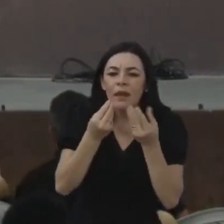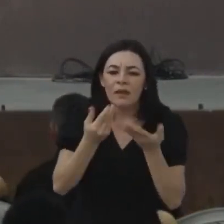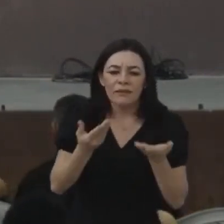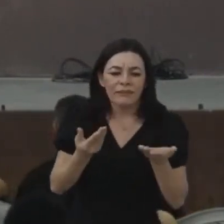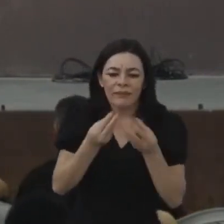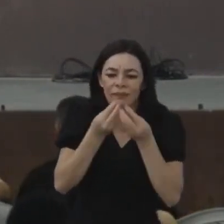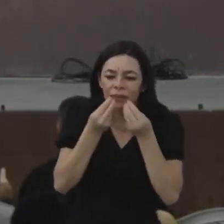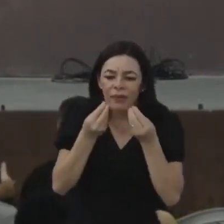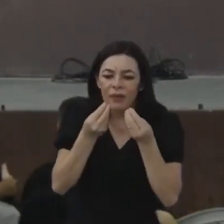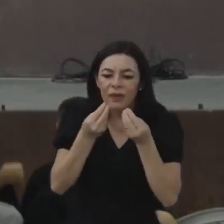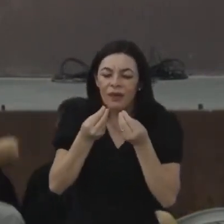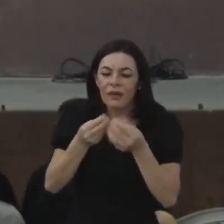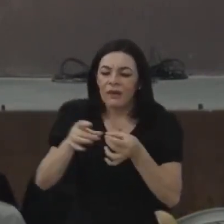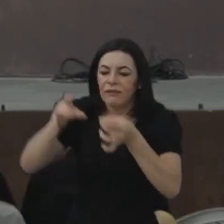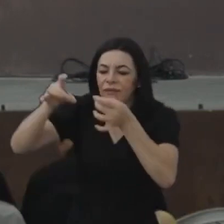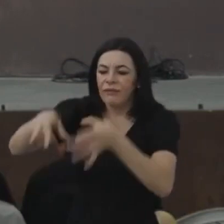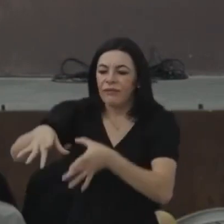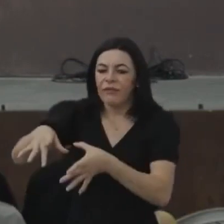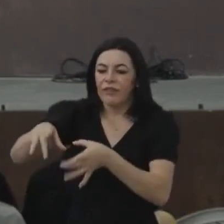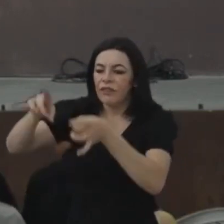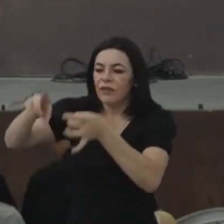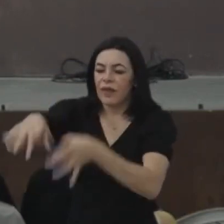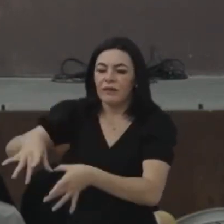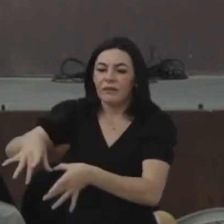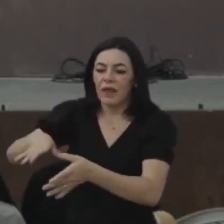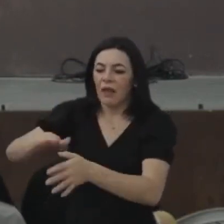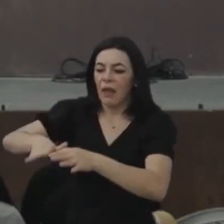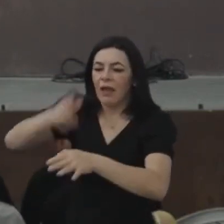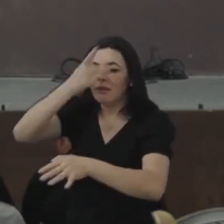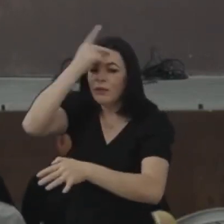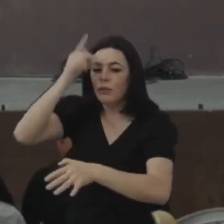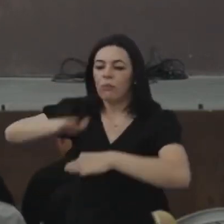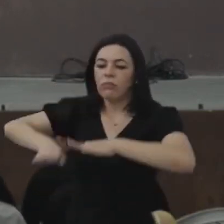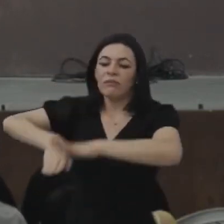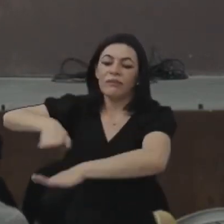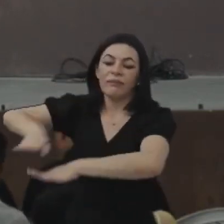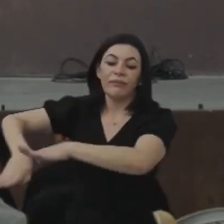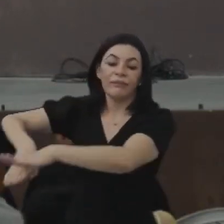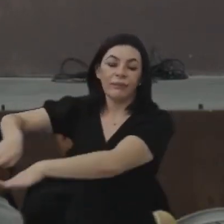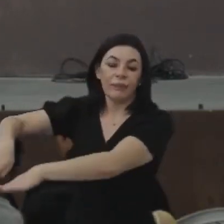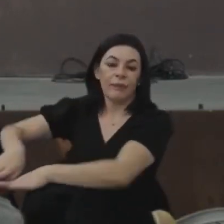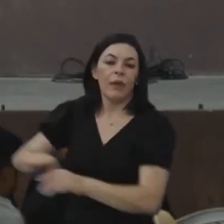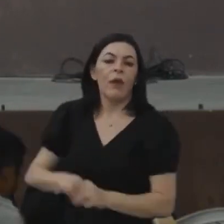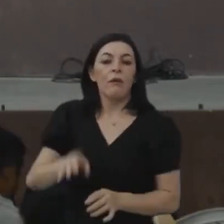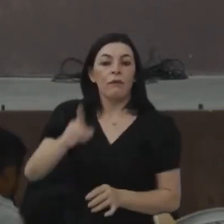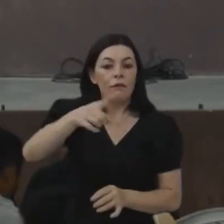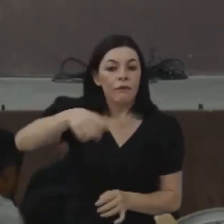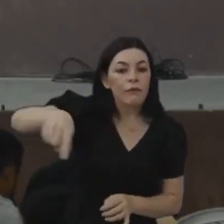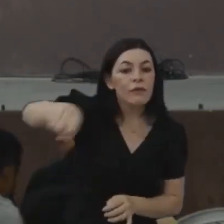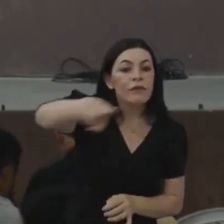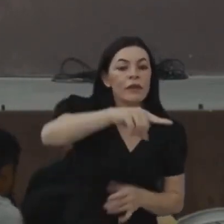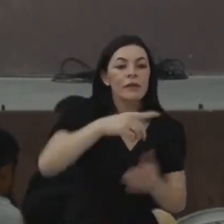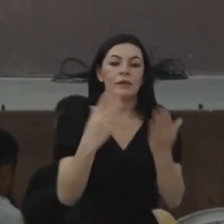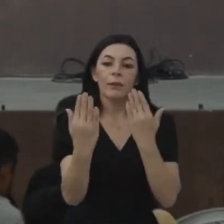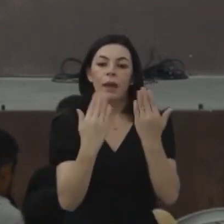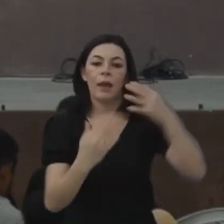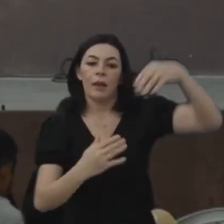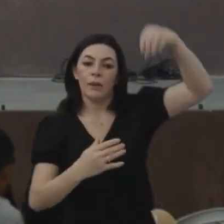presta, senão para, lançado fora, ser pisado pelos homens. Vocês são a luz do